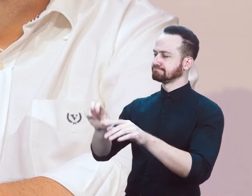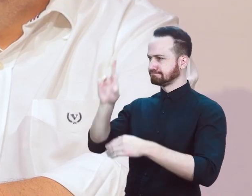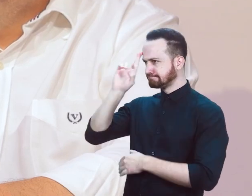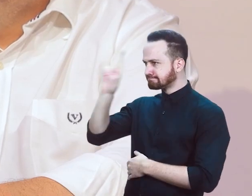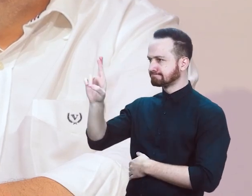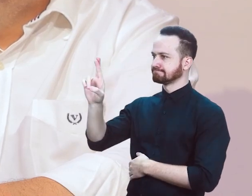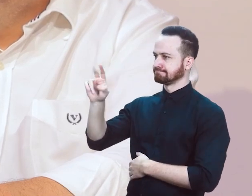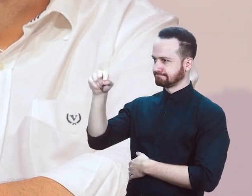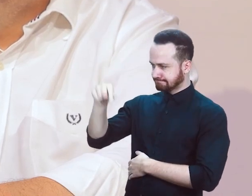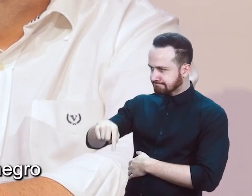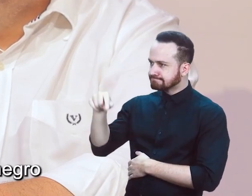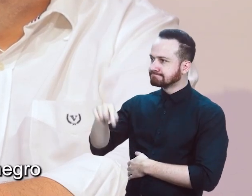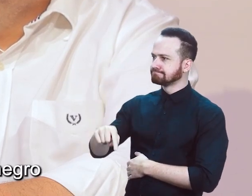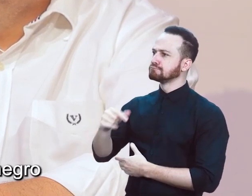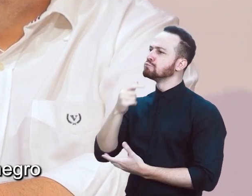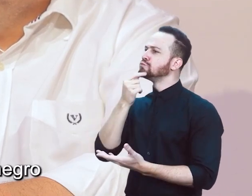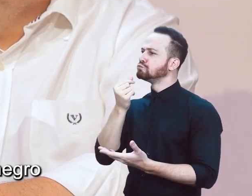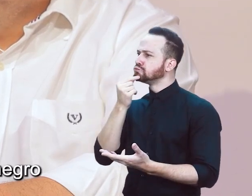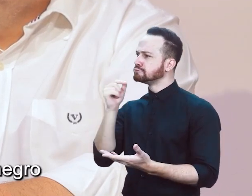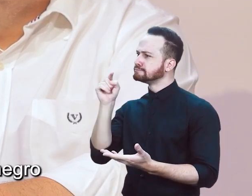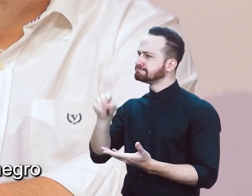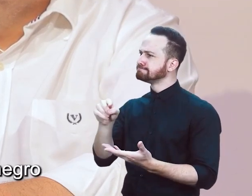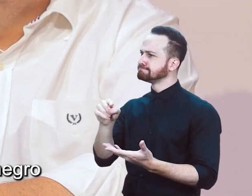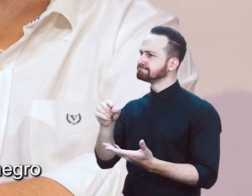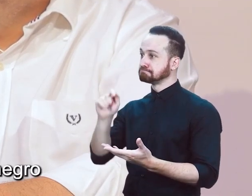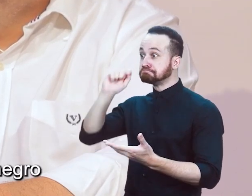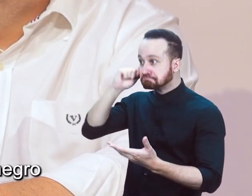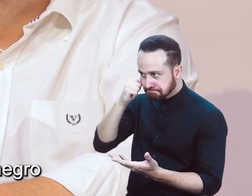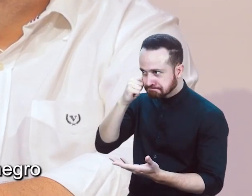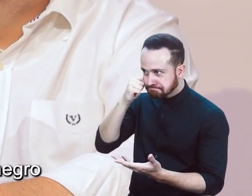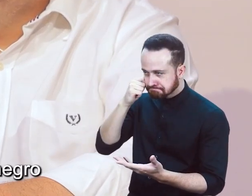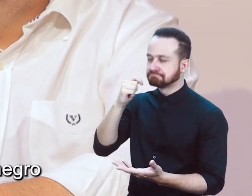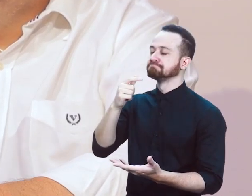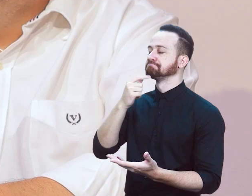diretor, né, do GEACRE, um homem negro